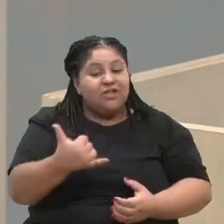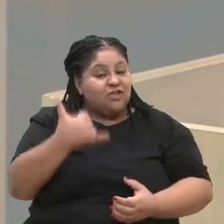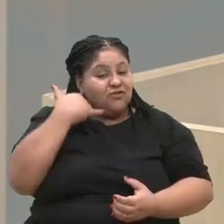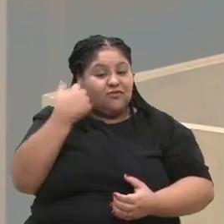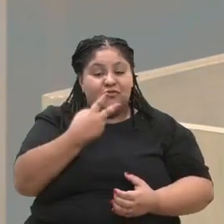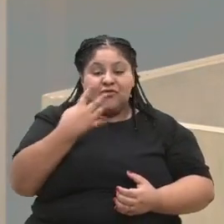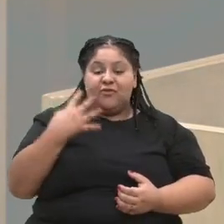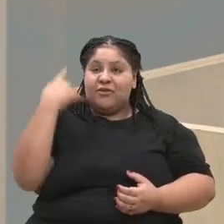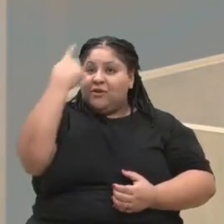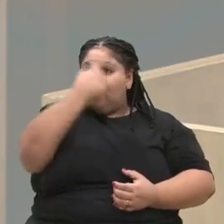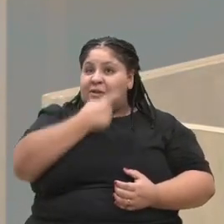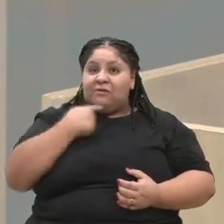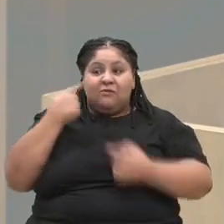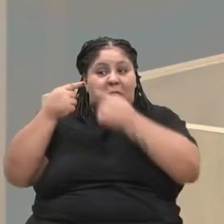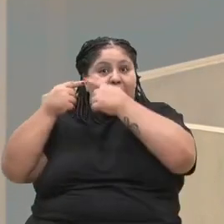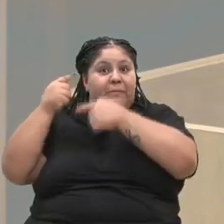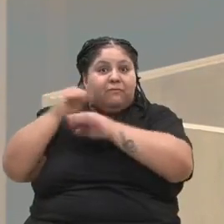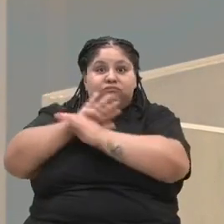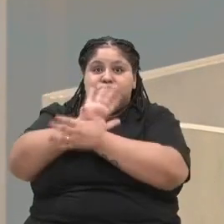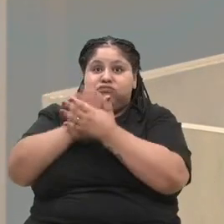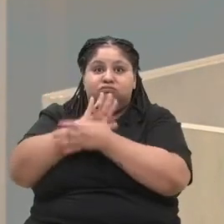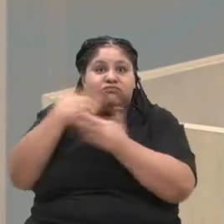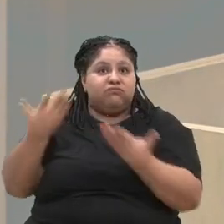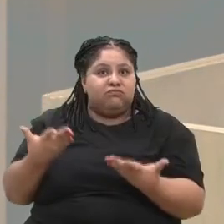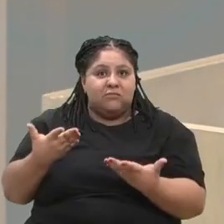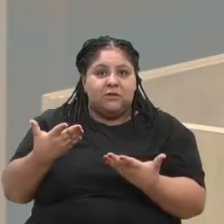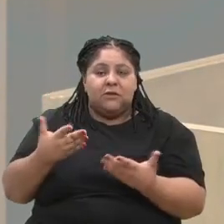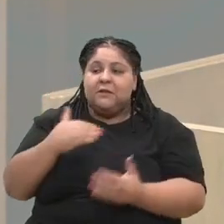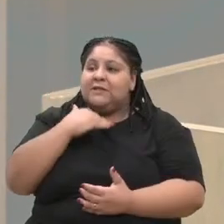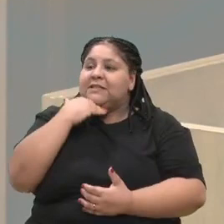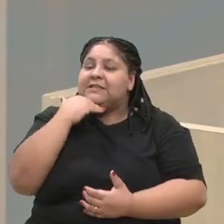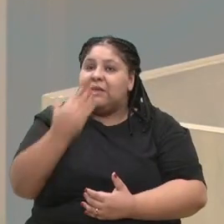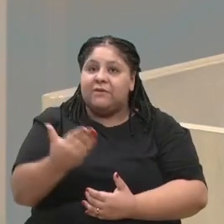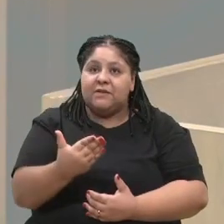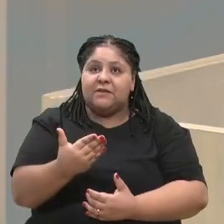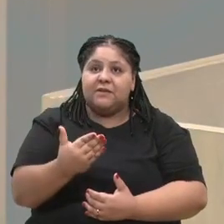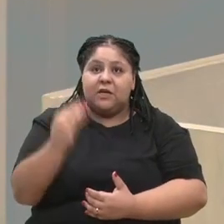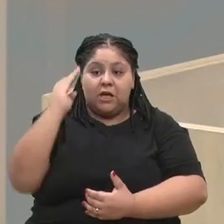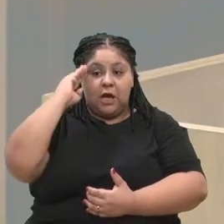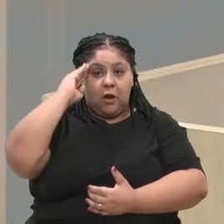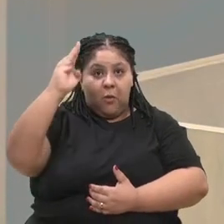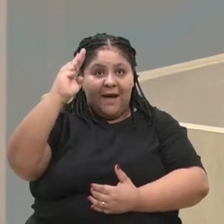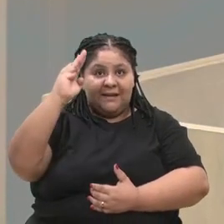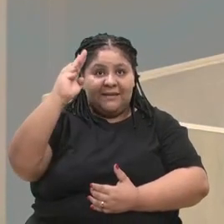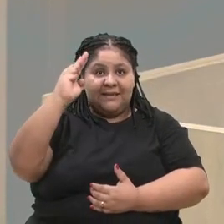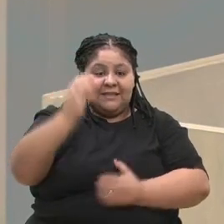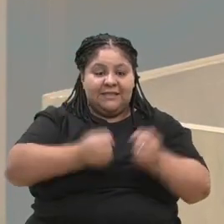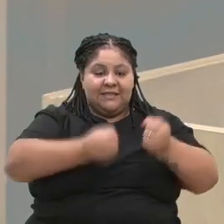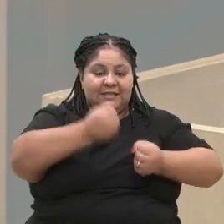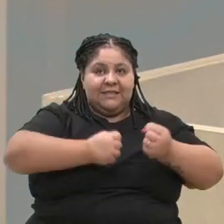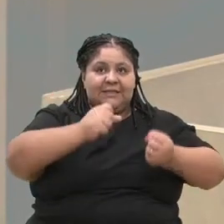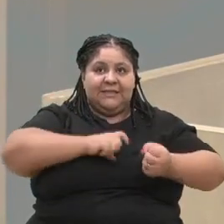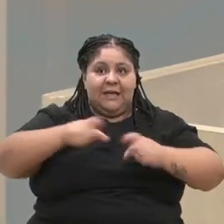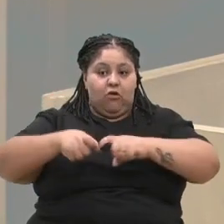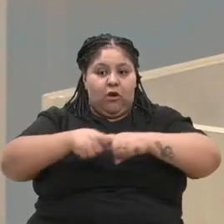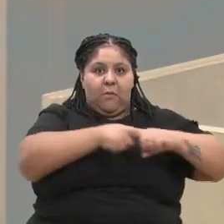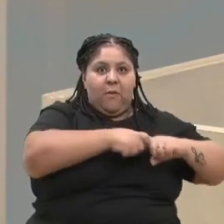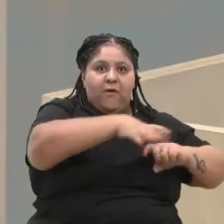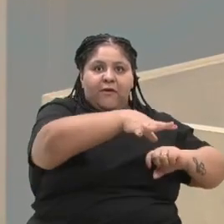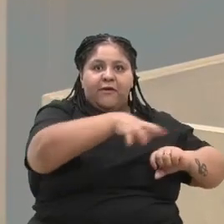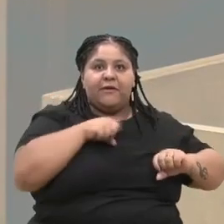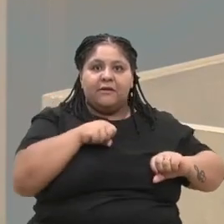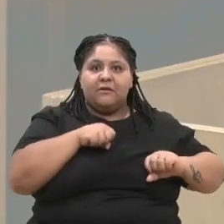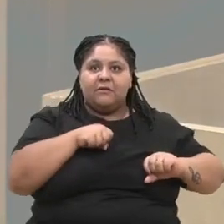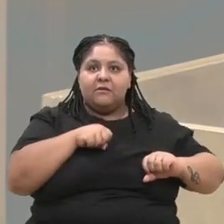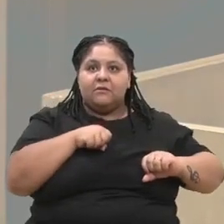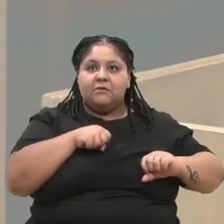ele não funciona. Não adianta dizer que a guarda municipal, a guarda de trânsito tem lá o reboque para recolher, se ele não vai